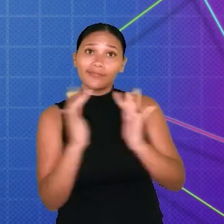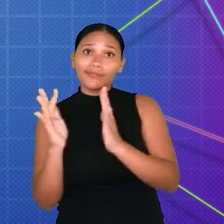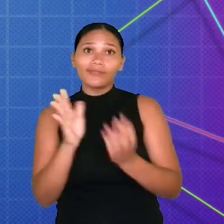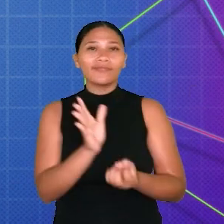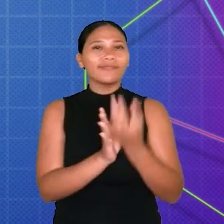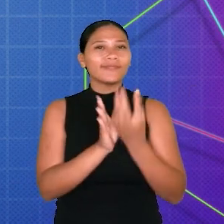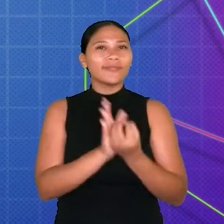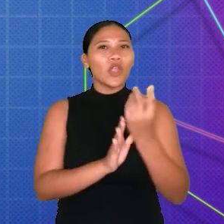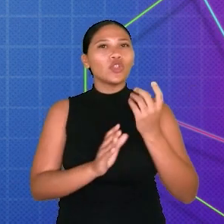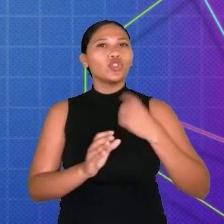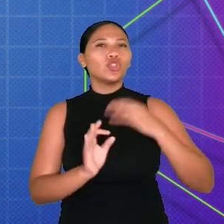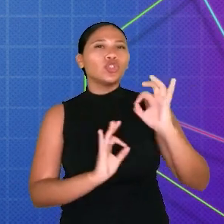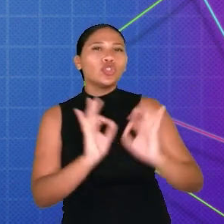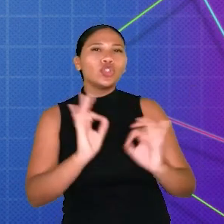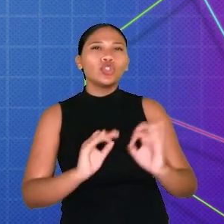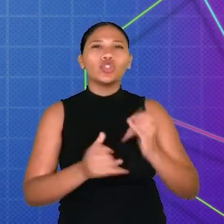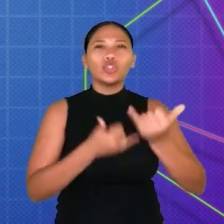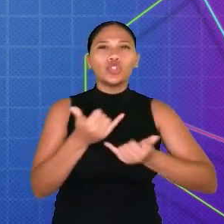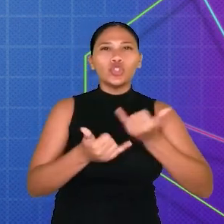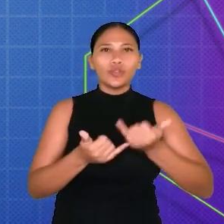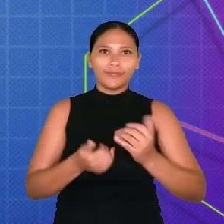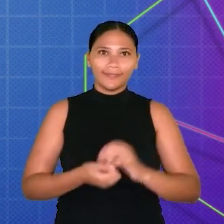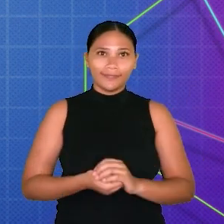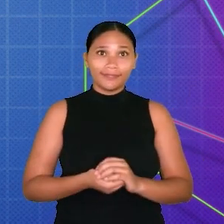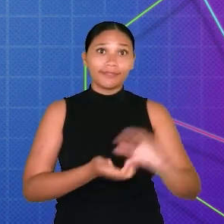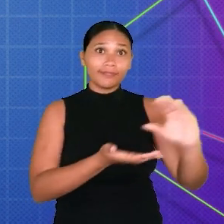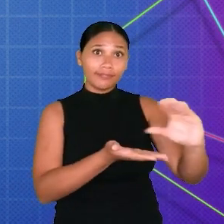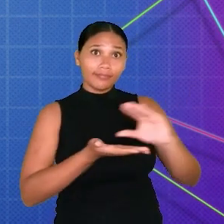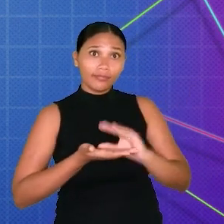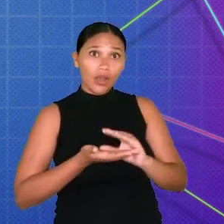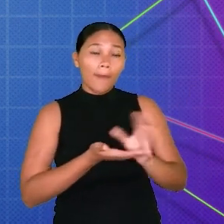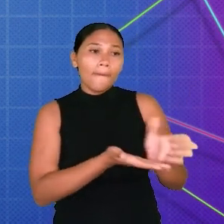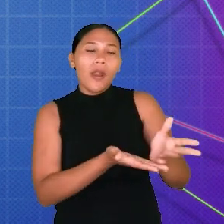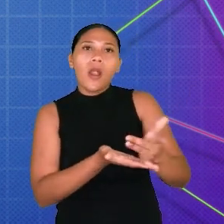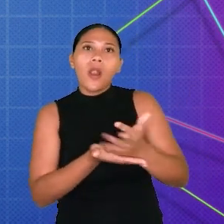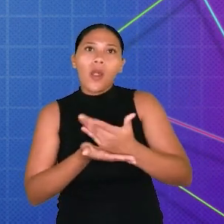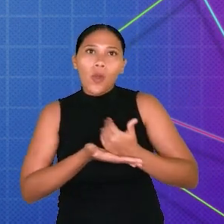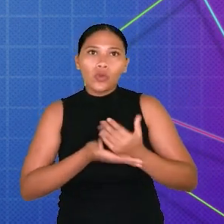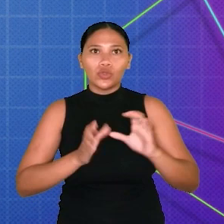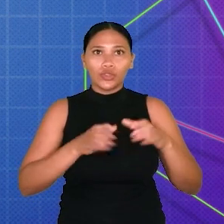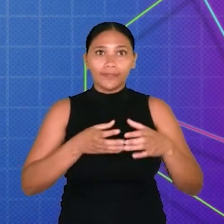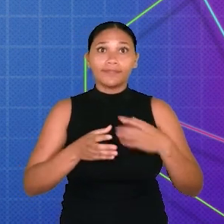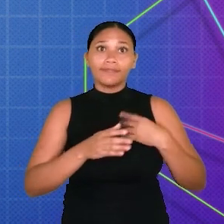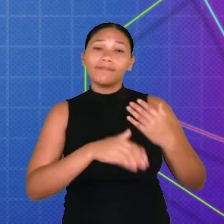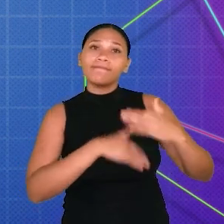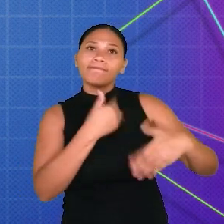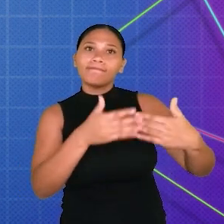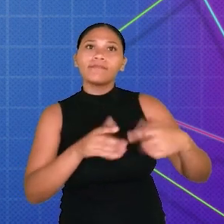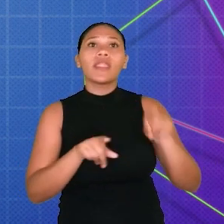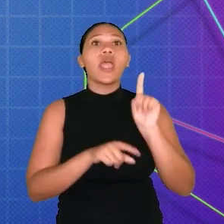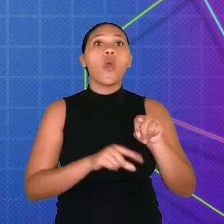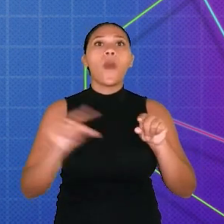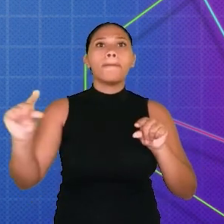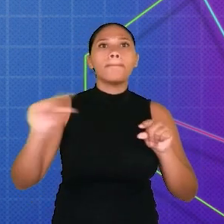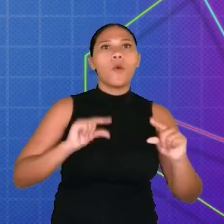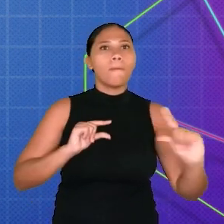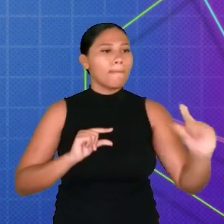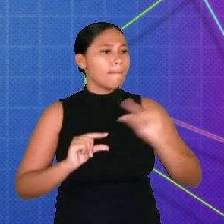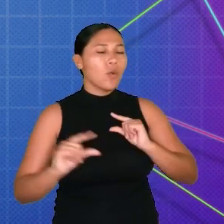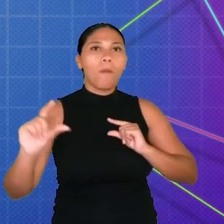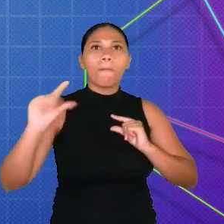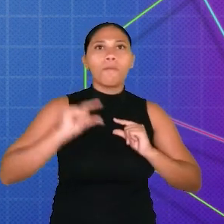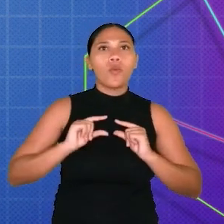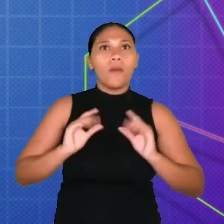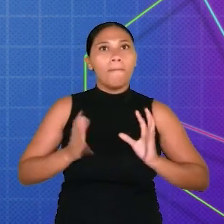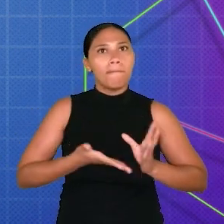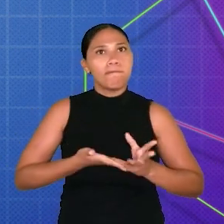da produção dos jogos que já foram lançados. Financiamento coletivo. O desenvolvimento dos games é financiado por grandes